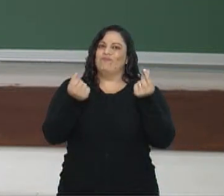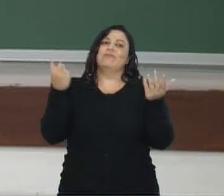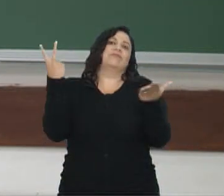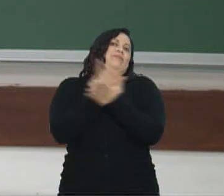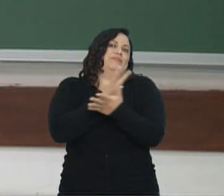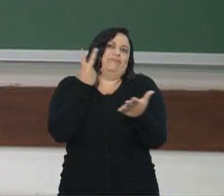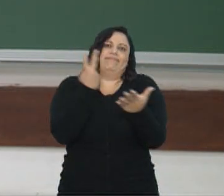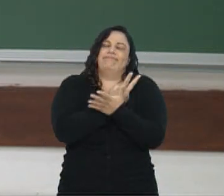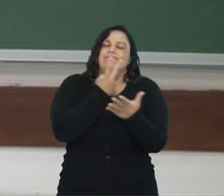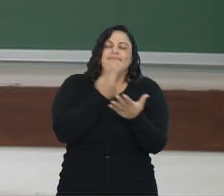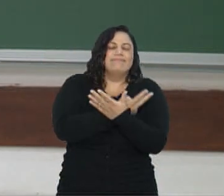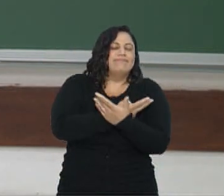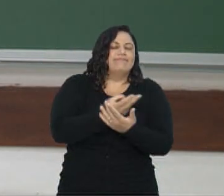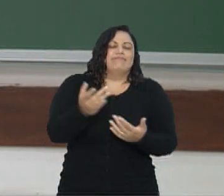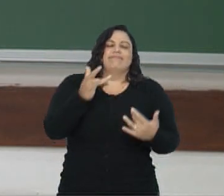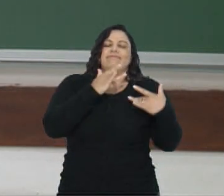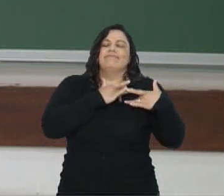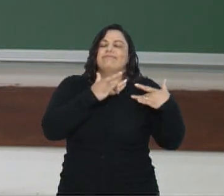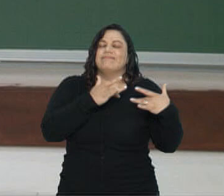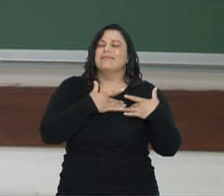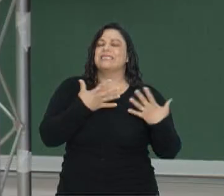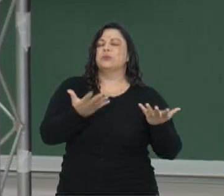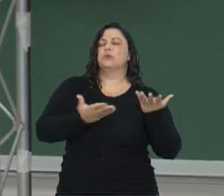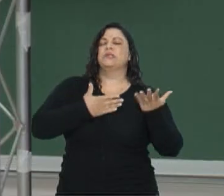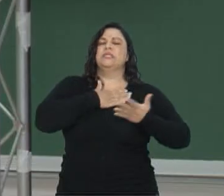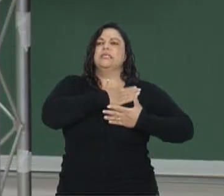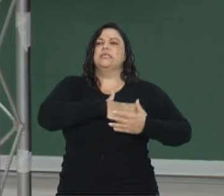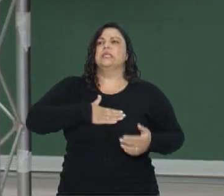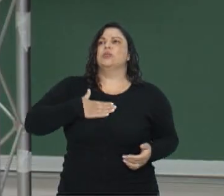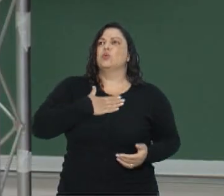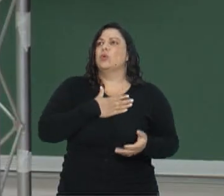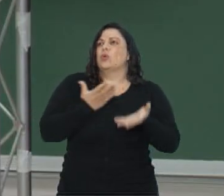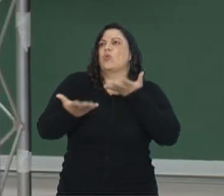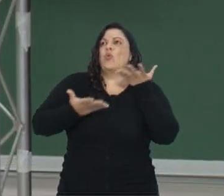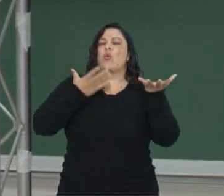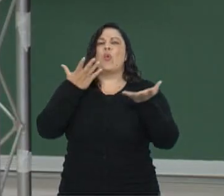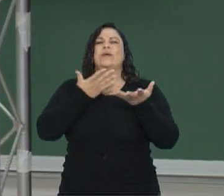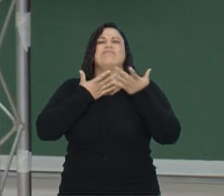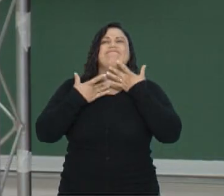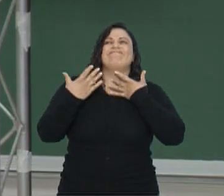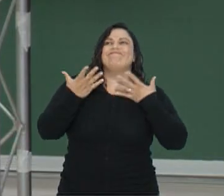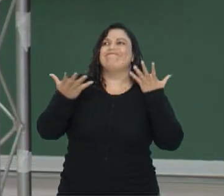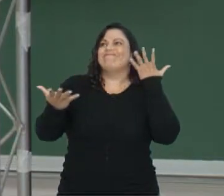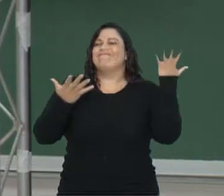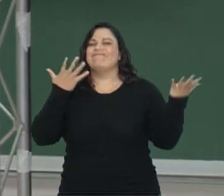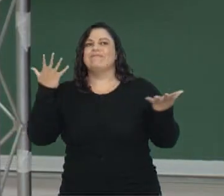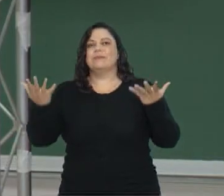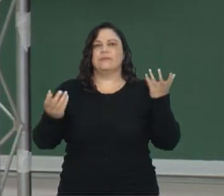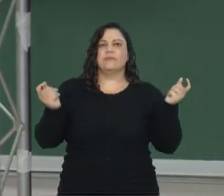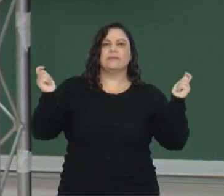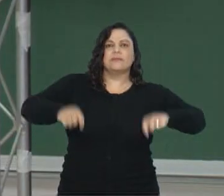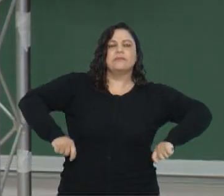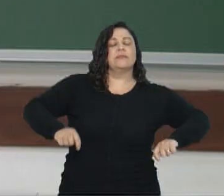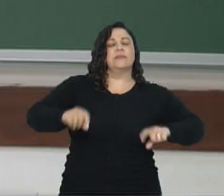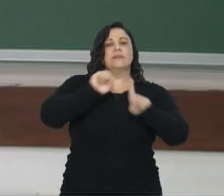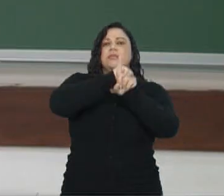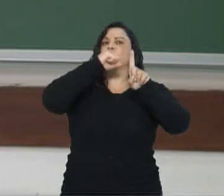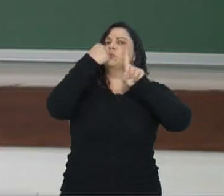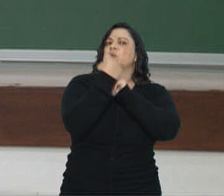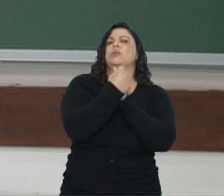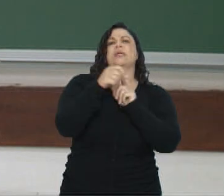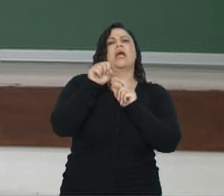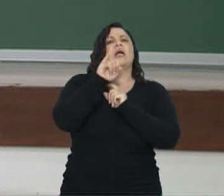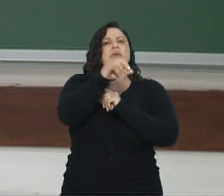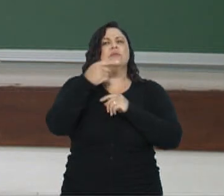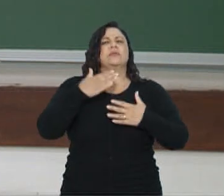que dá prazer para ela. Se você vivesse numa sociedade em que você pudesse exercer sua paixão e o seu prazer, você ia gostar dela